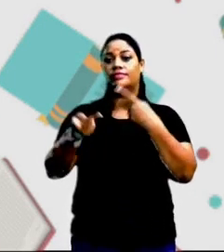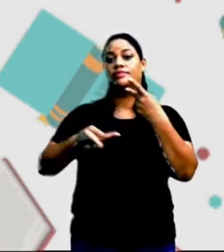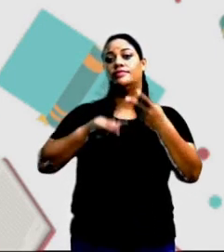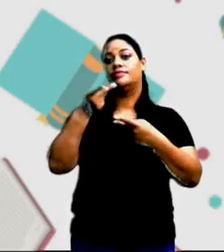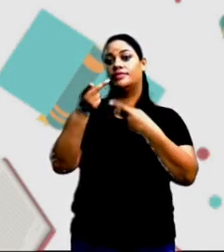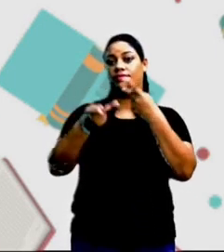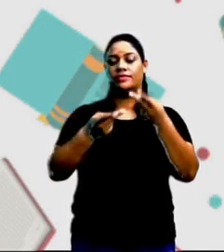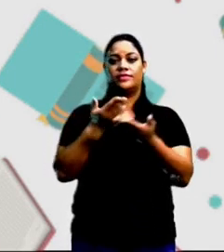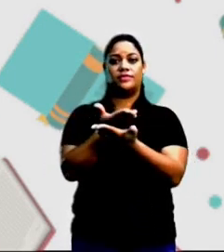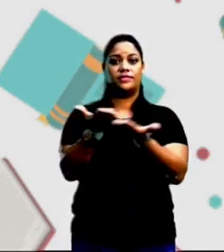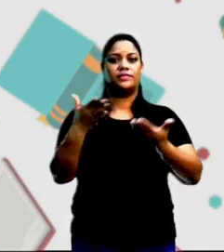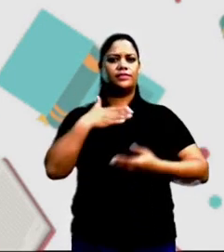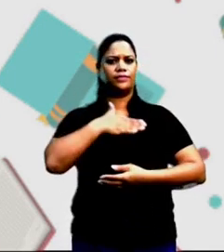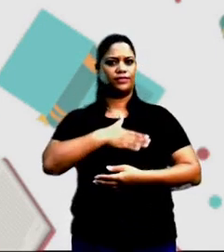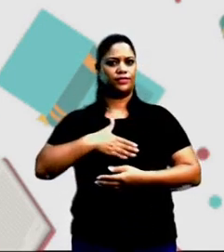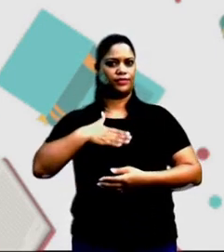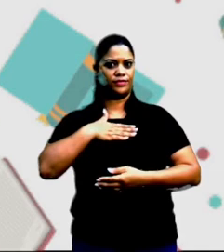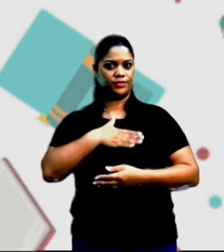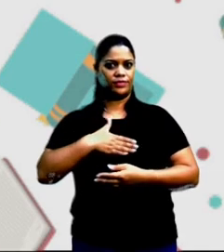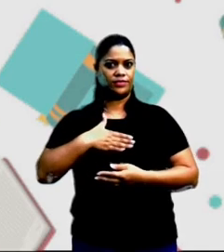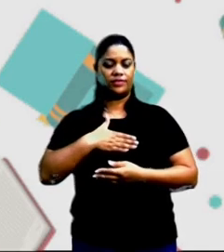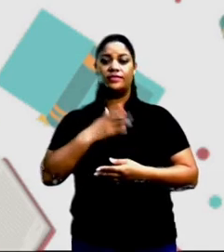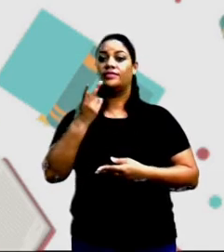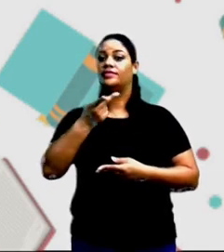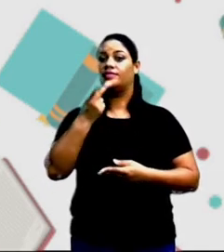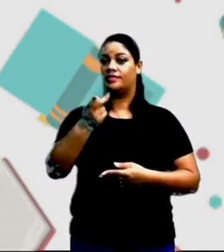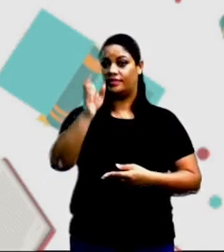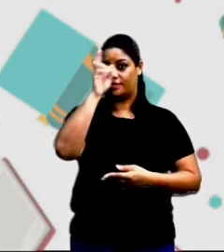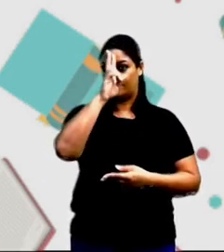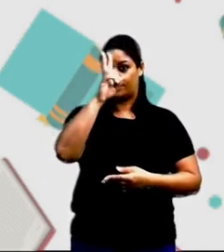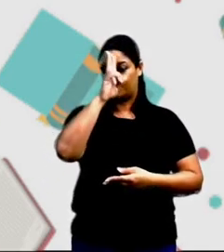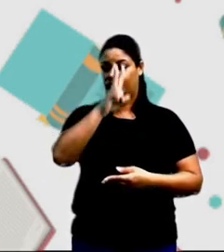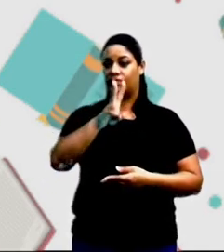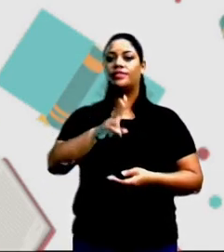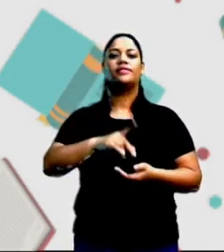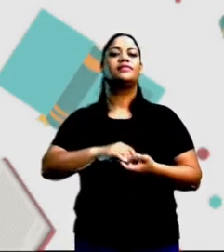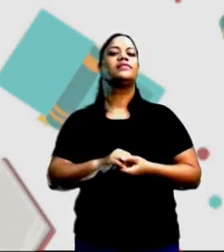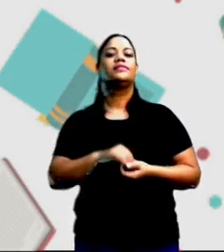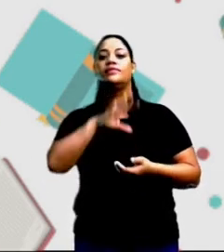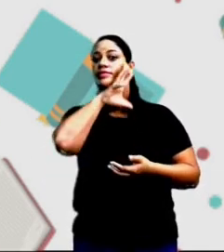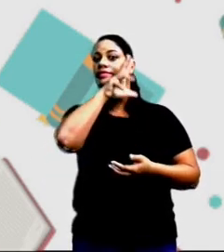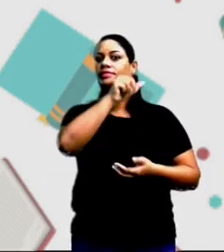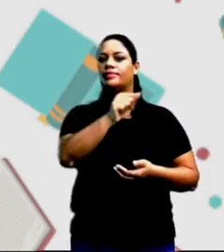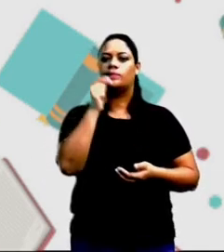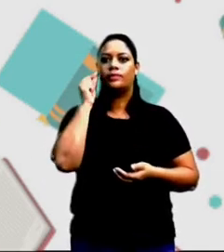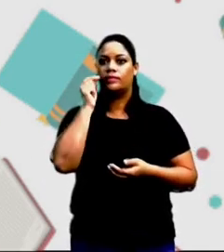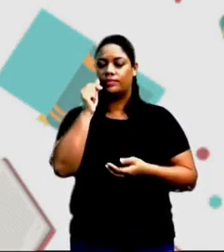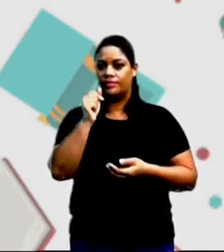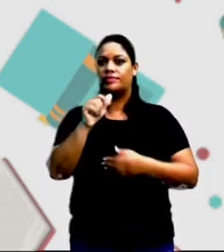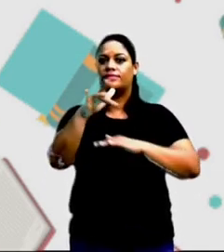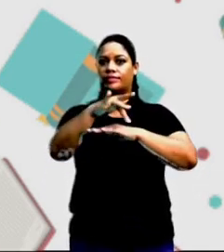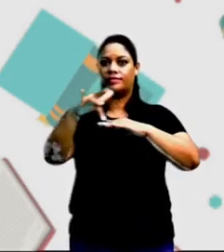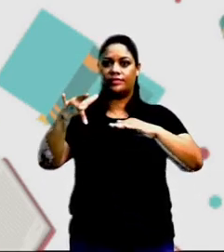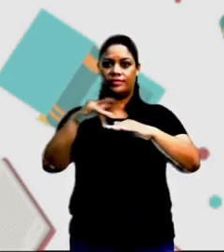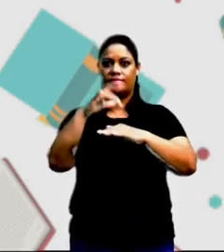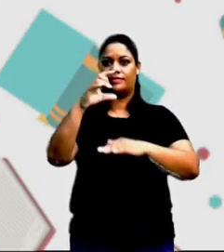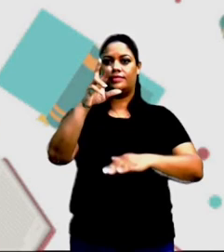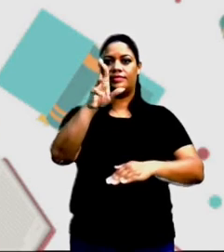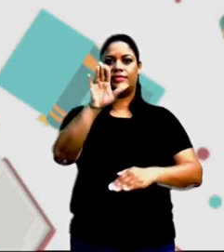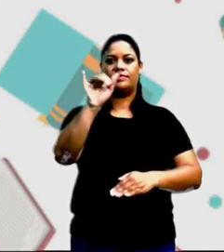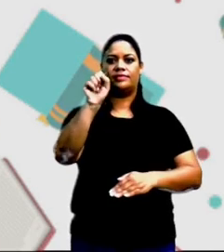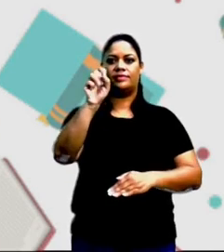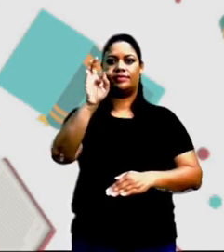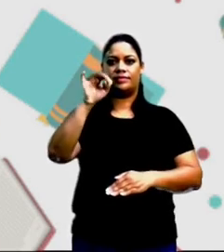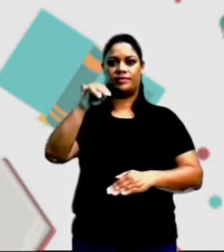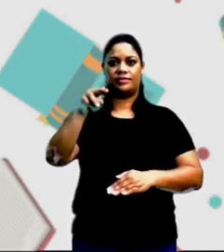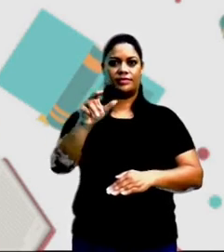falando que você gostou, recontando essa história do Leão e o Ratinho. E eu estou lá nas redes sociais, Cristina